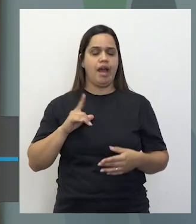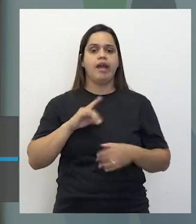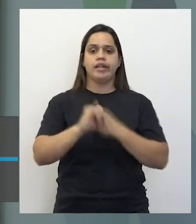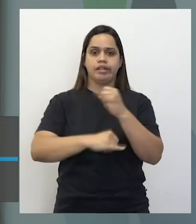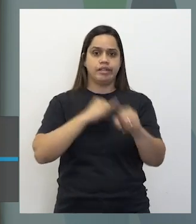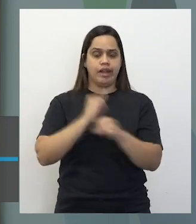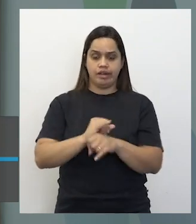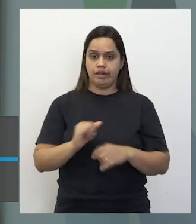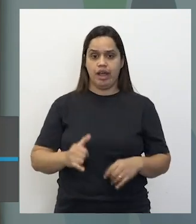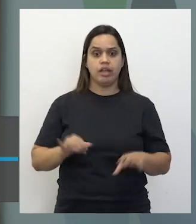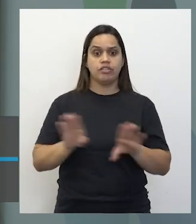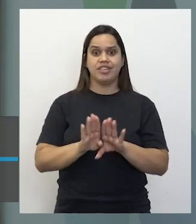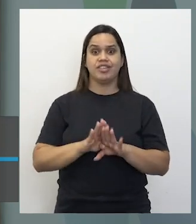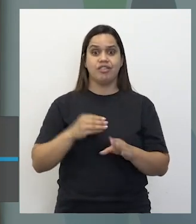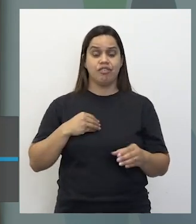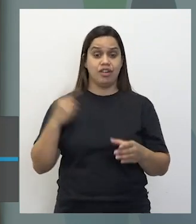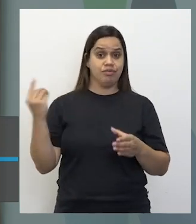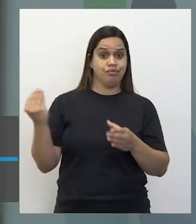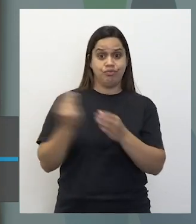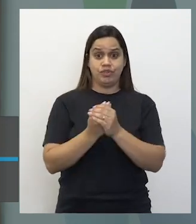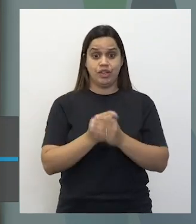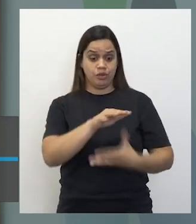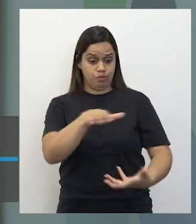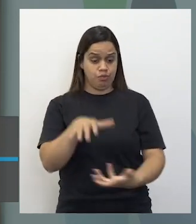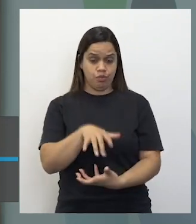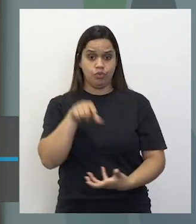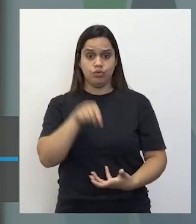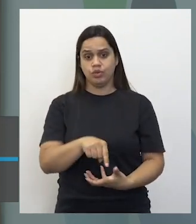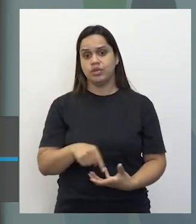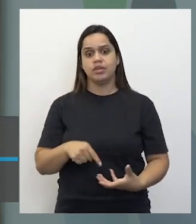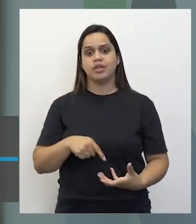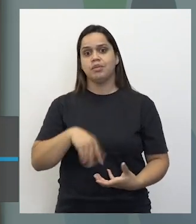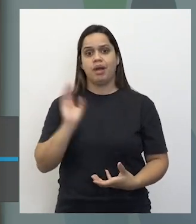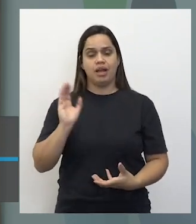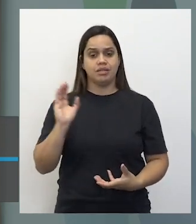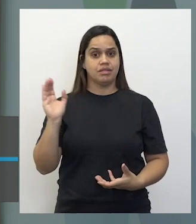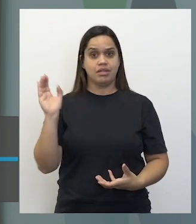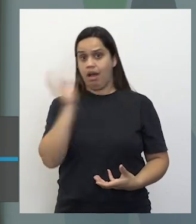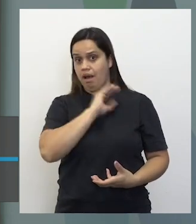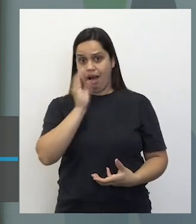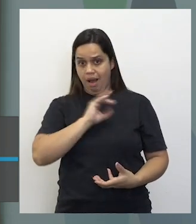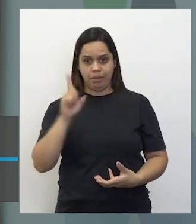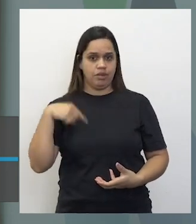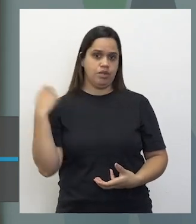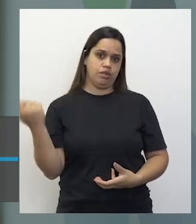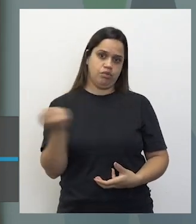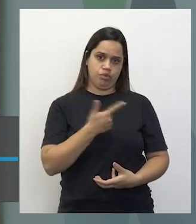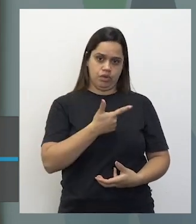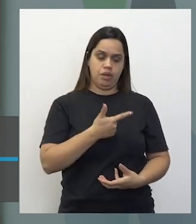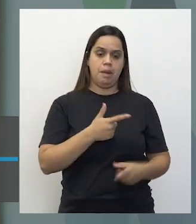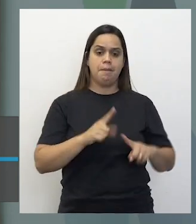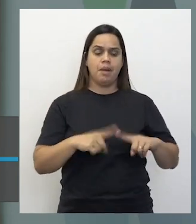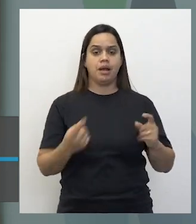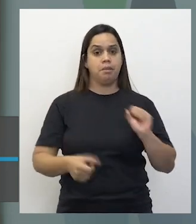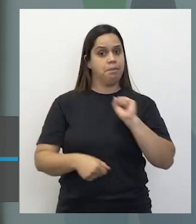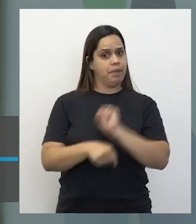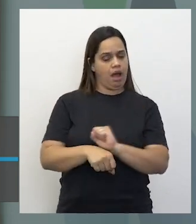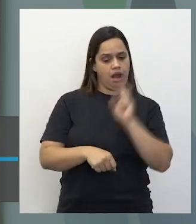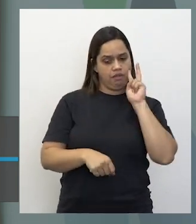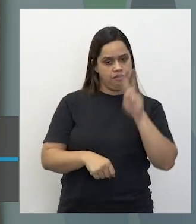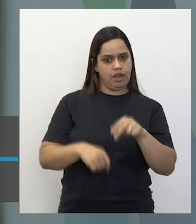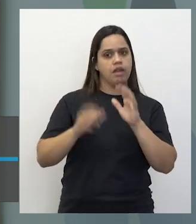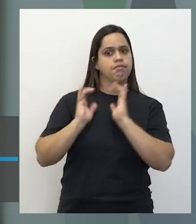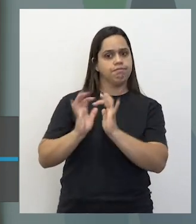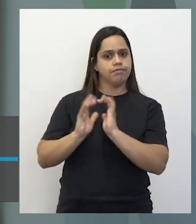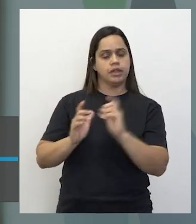falo assim, eles estão inseridos nesse mundo de uma forma muito mais ativa do que a gente. Mas parar e refletir é